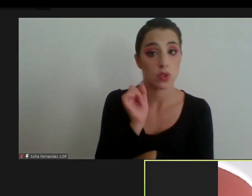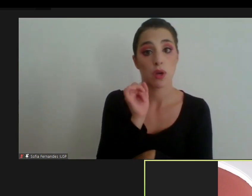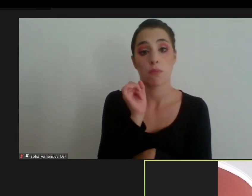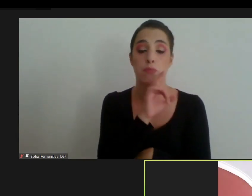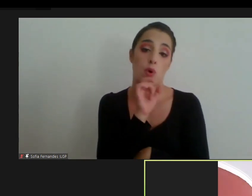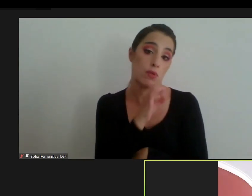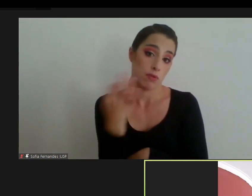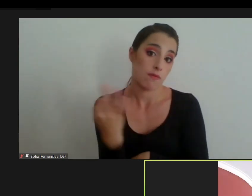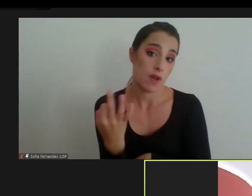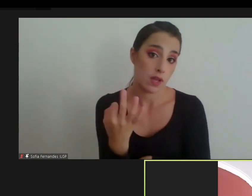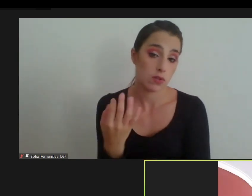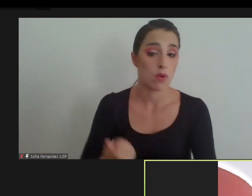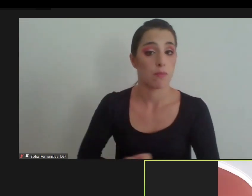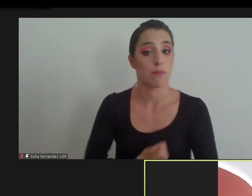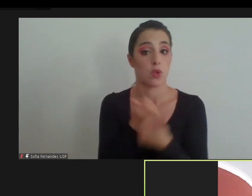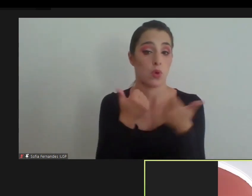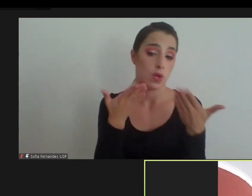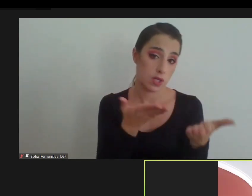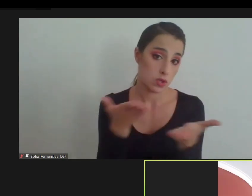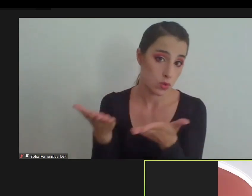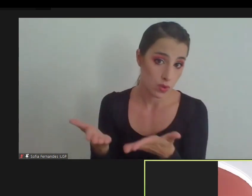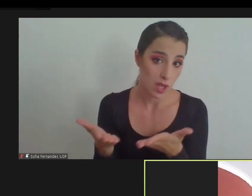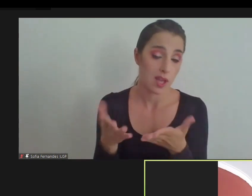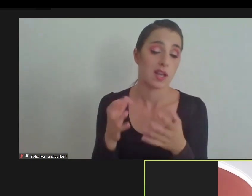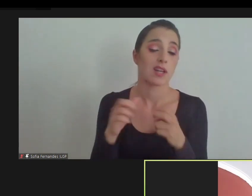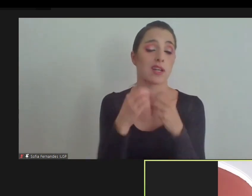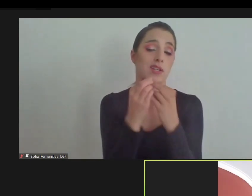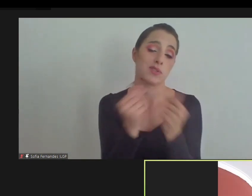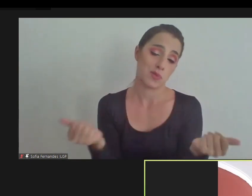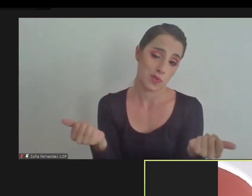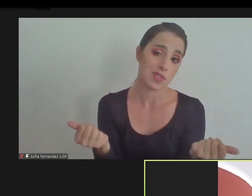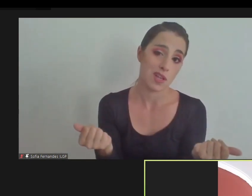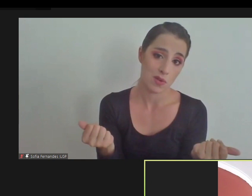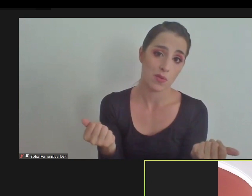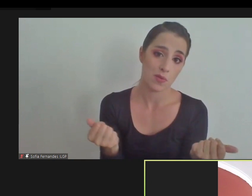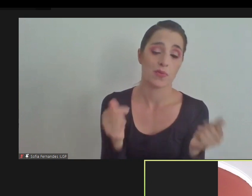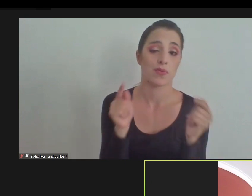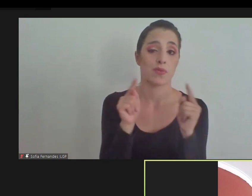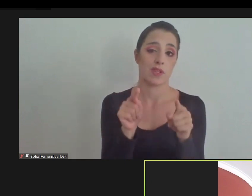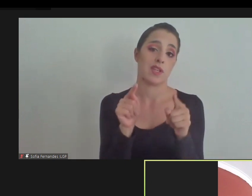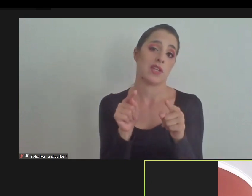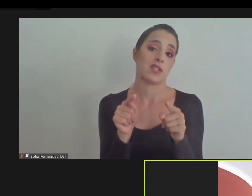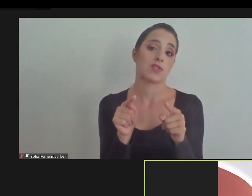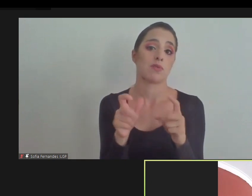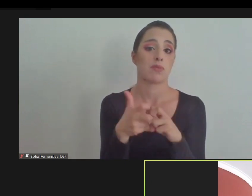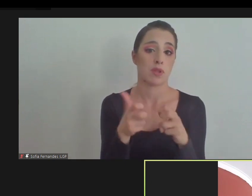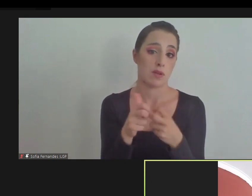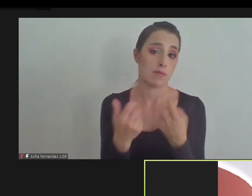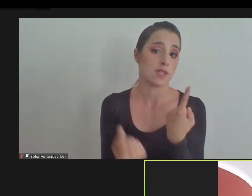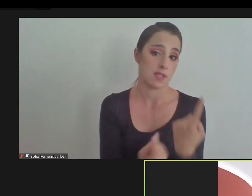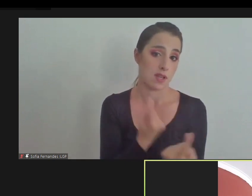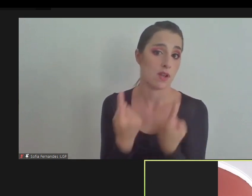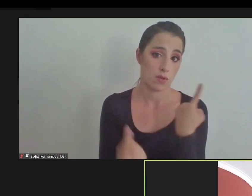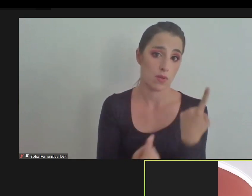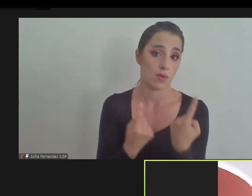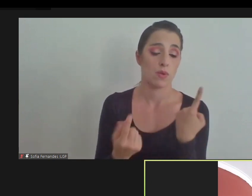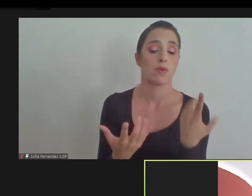facto melhor ajudar na resolução de alguns problemas, digamos assim,